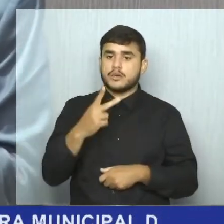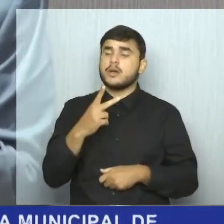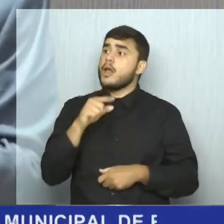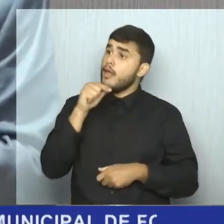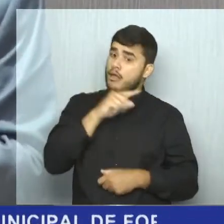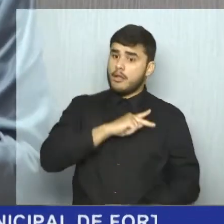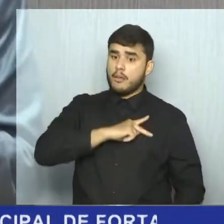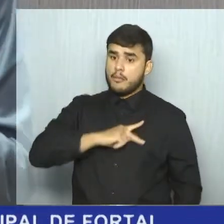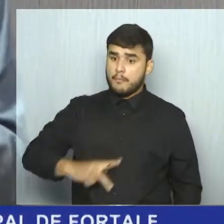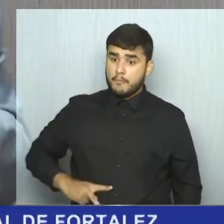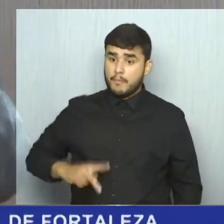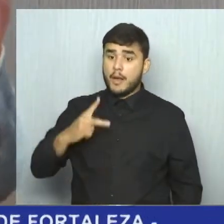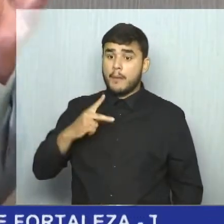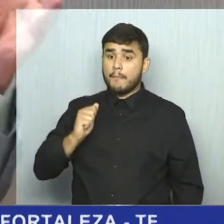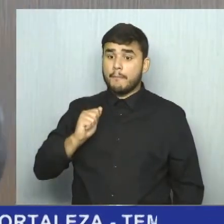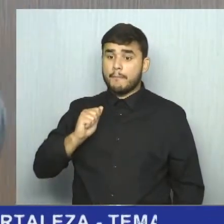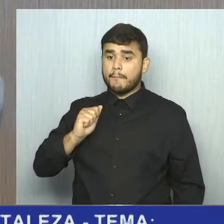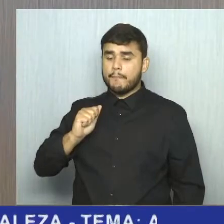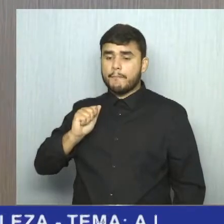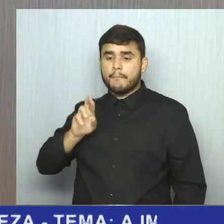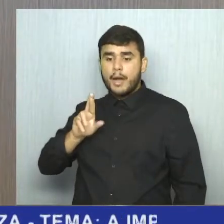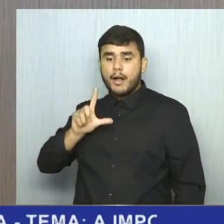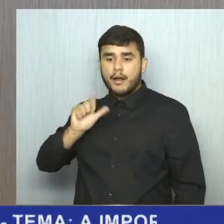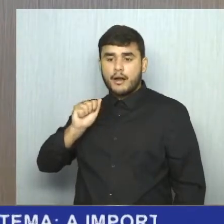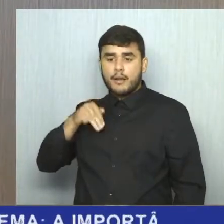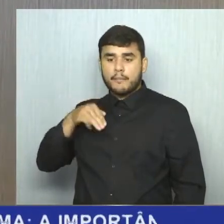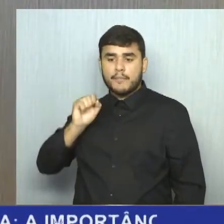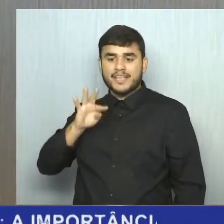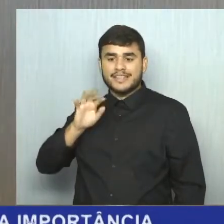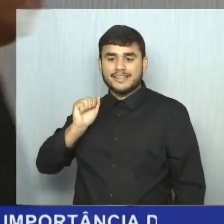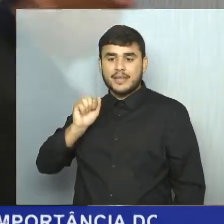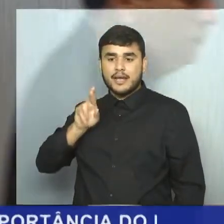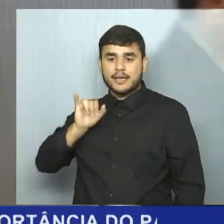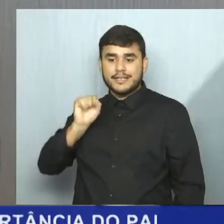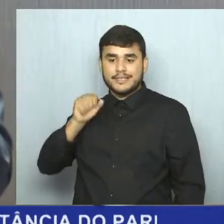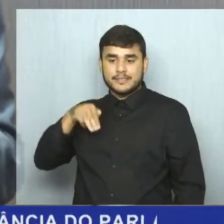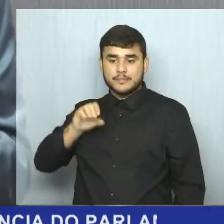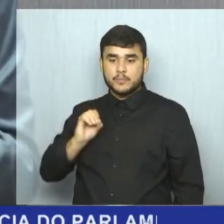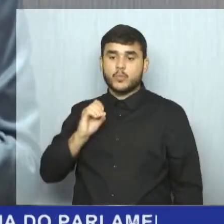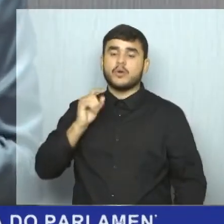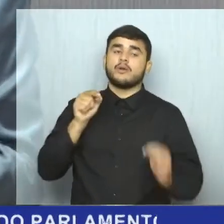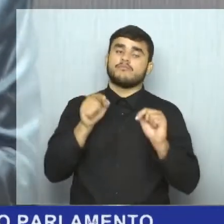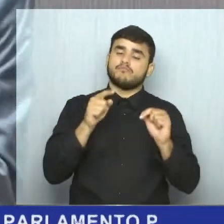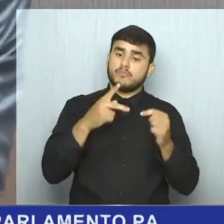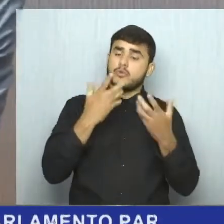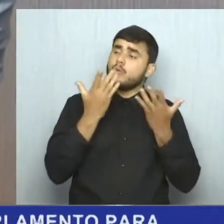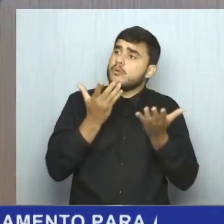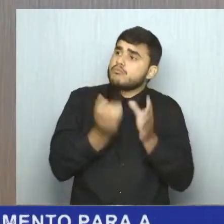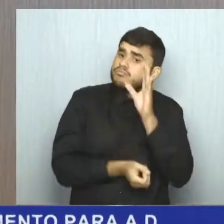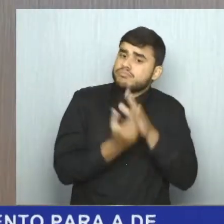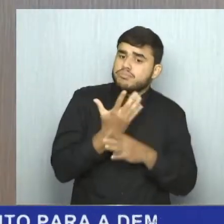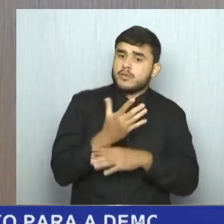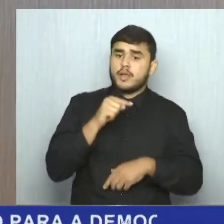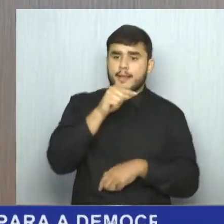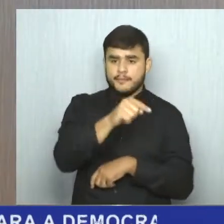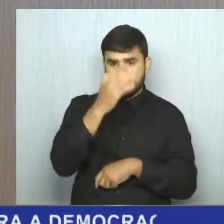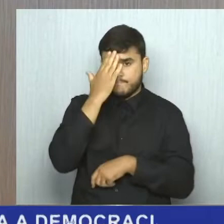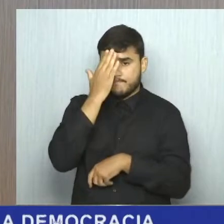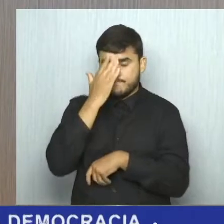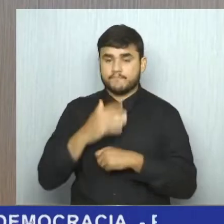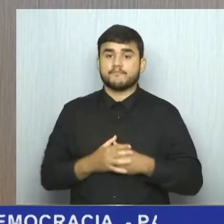parlamentarismo. E nos americanos, entre os norte-americanos, isso é uma coisa que nós precisamos entender, nasce uma figura